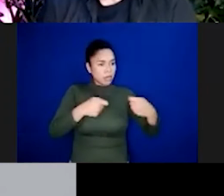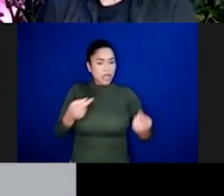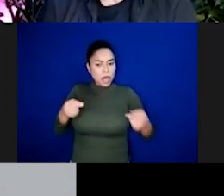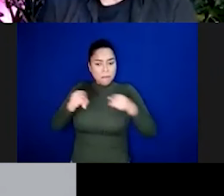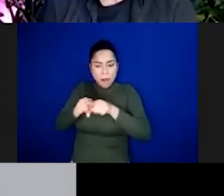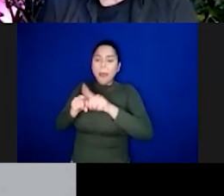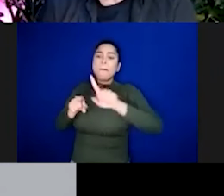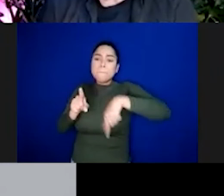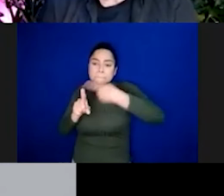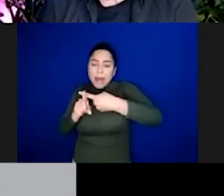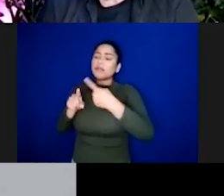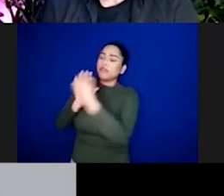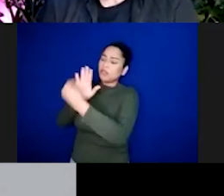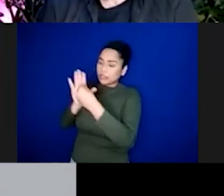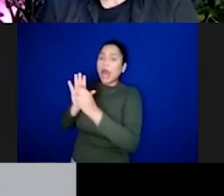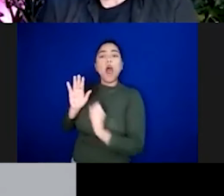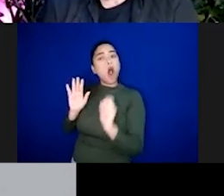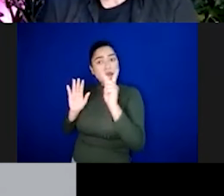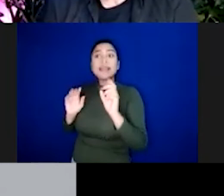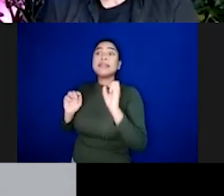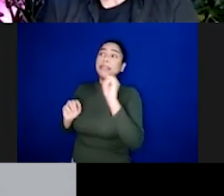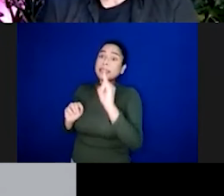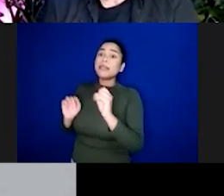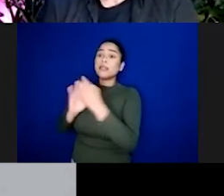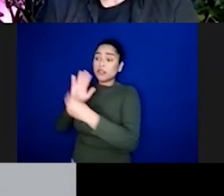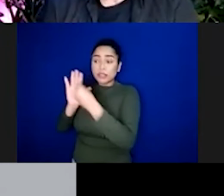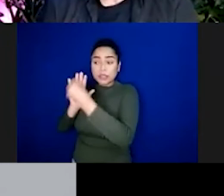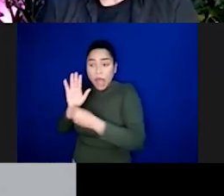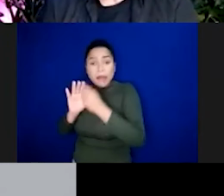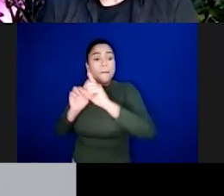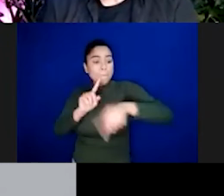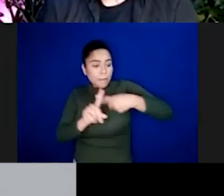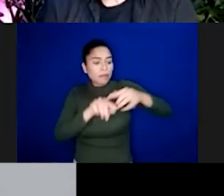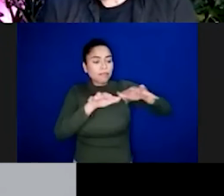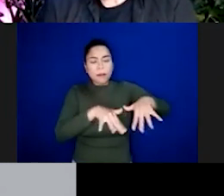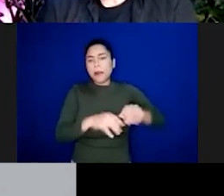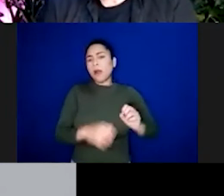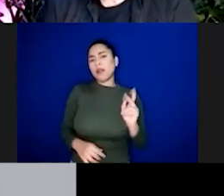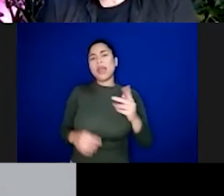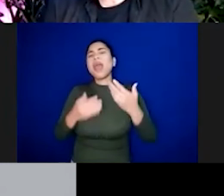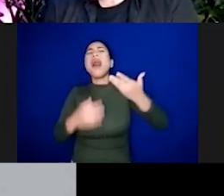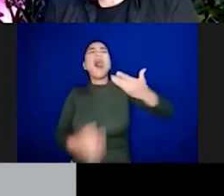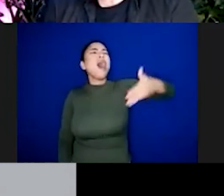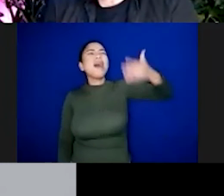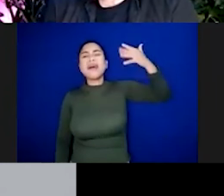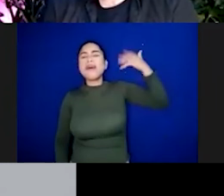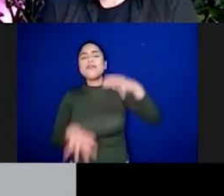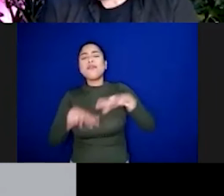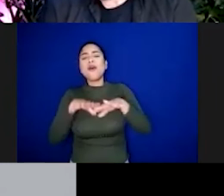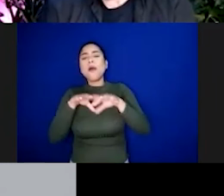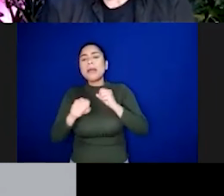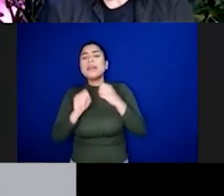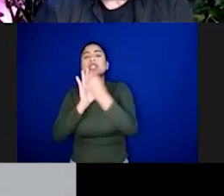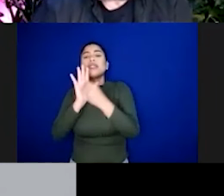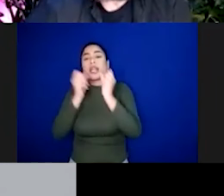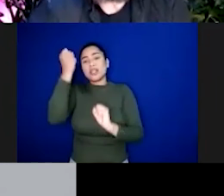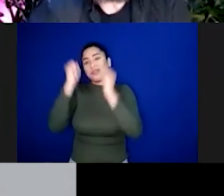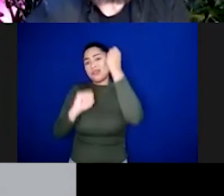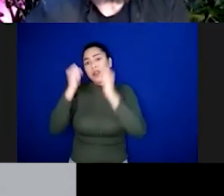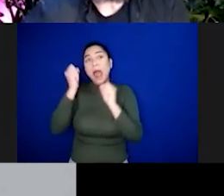tema que você tá Quando e por que isso me ajudou Na verdade eu me formei desenho do céu numa época em que mais de oitenta por cento da turma e